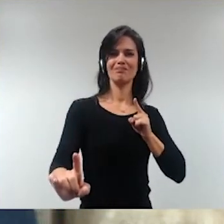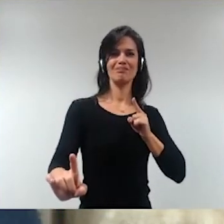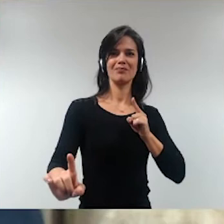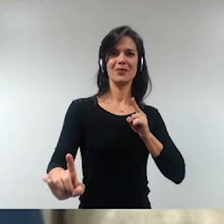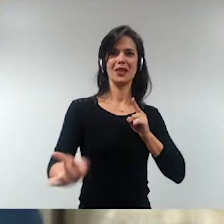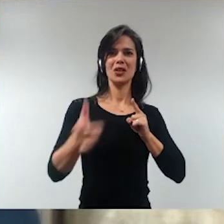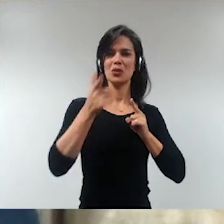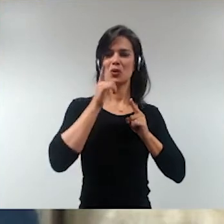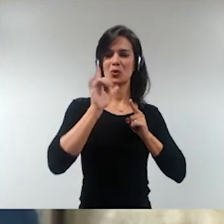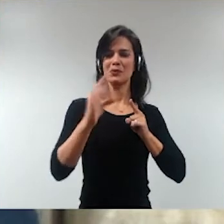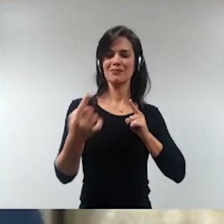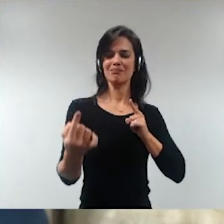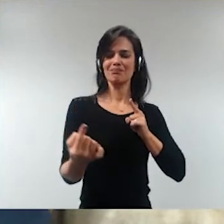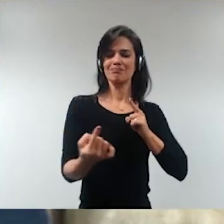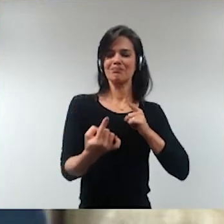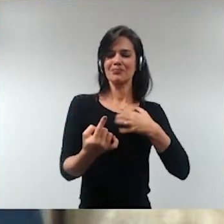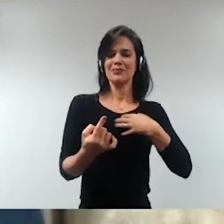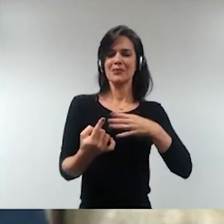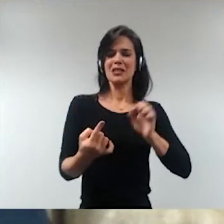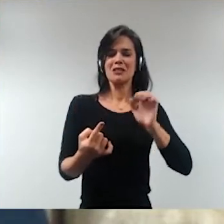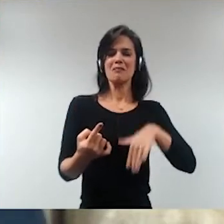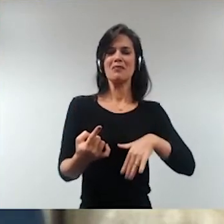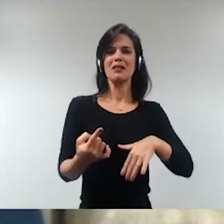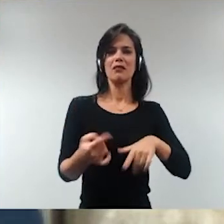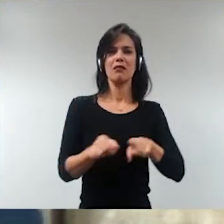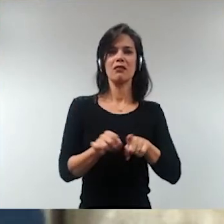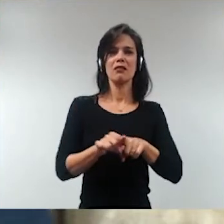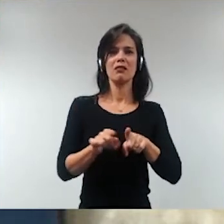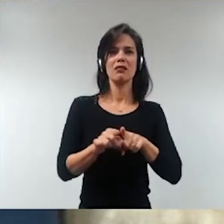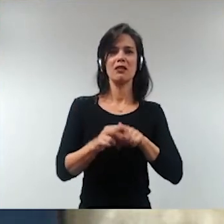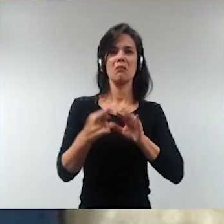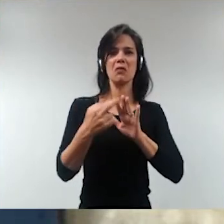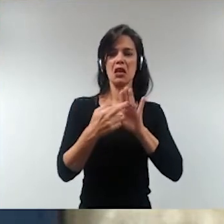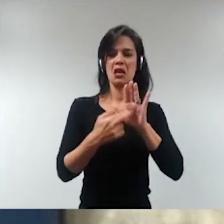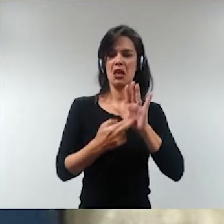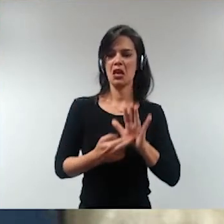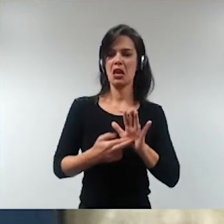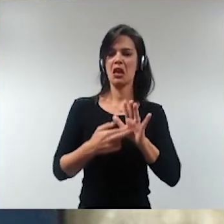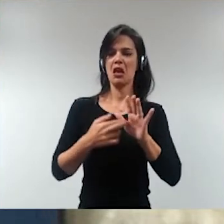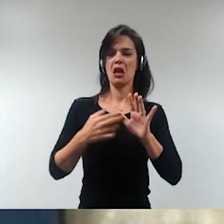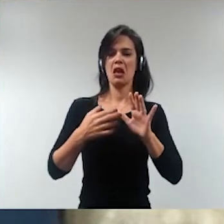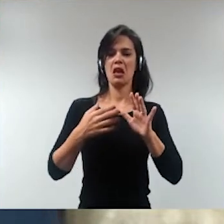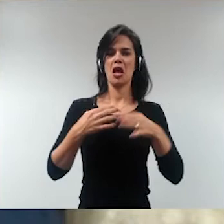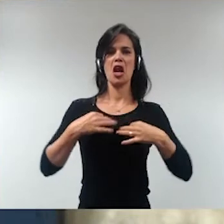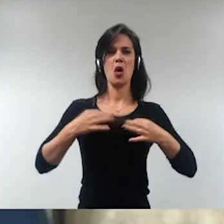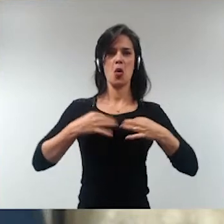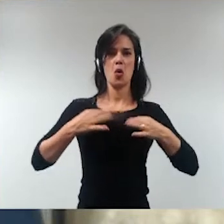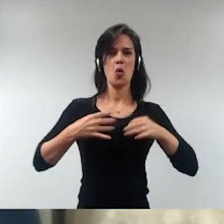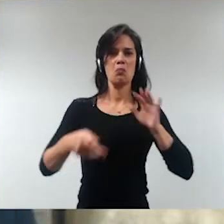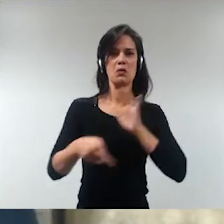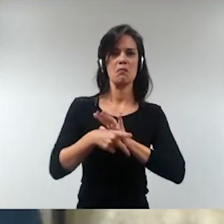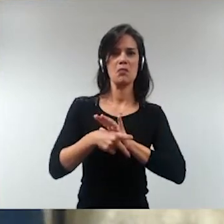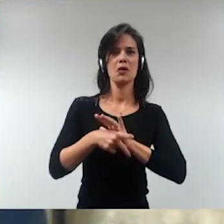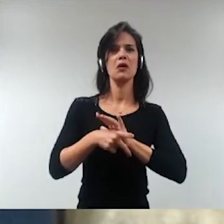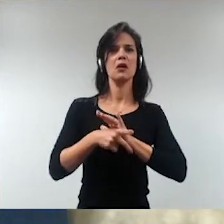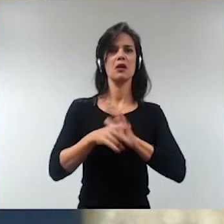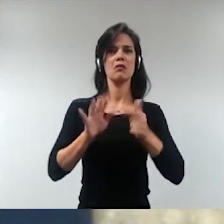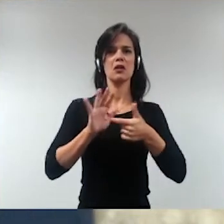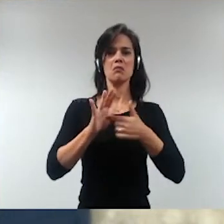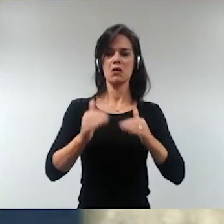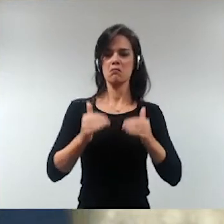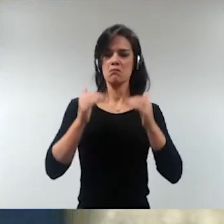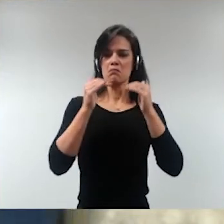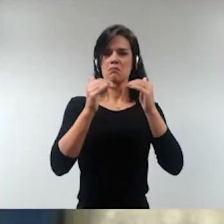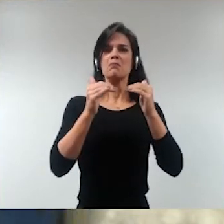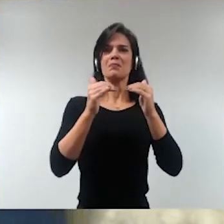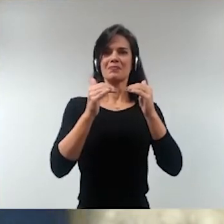temos a rigidez nas formas, o uso de toga, que são símbolos que fazem com que o cidadão